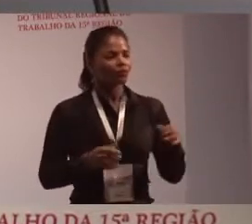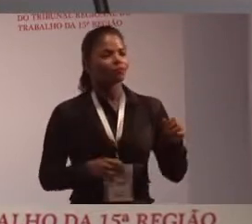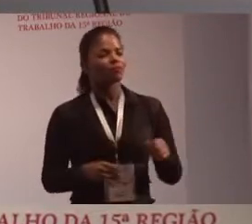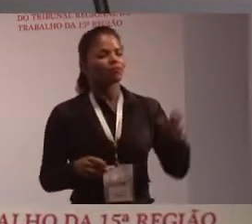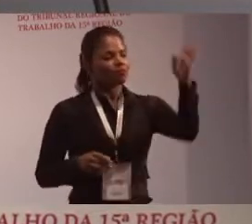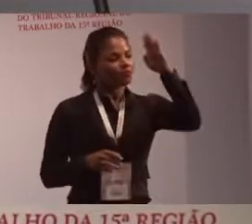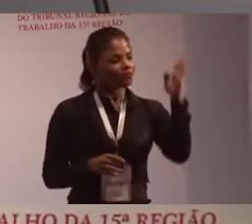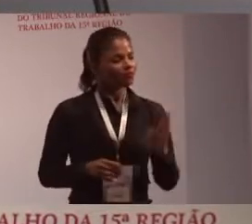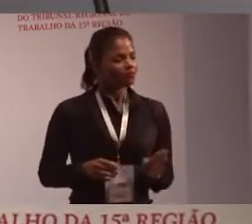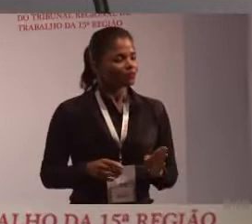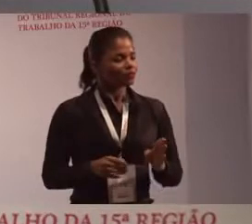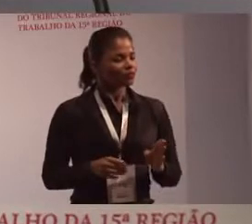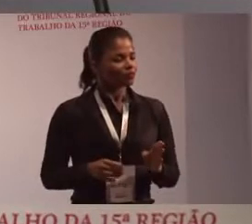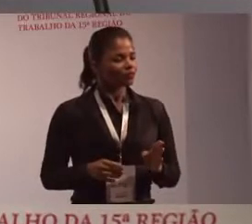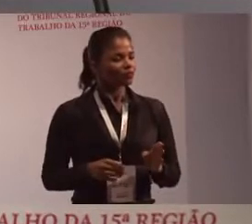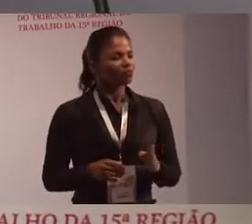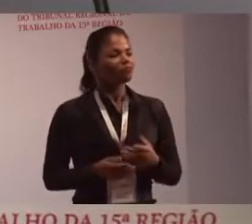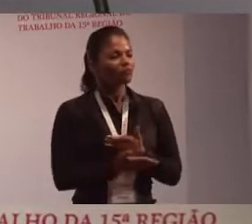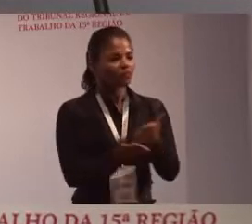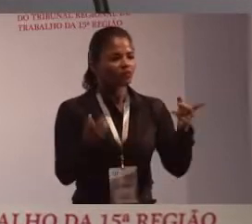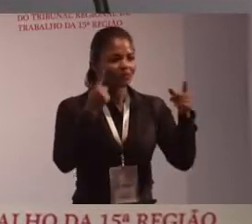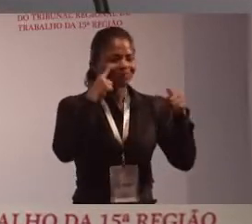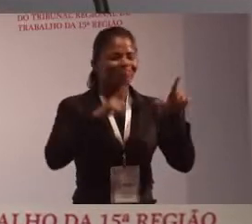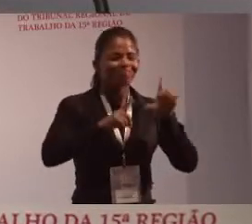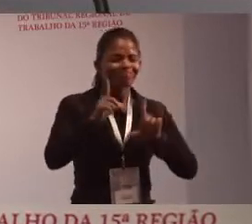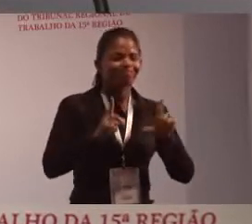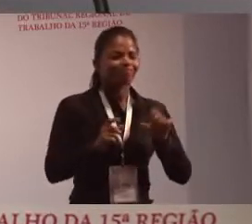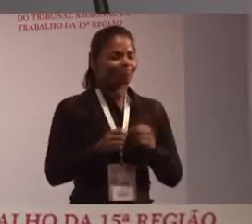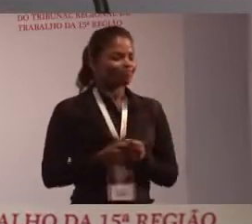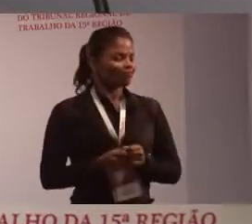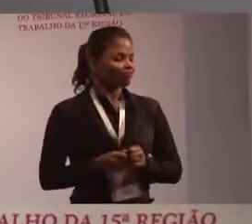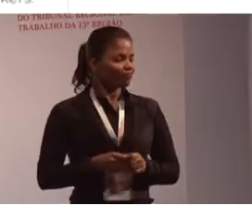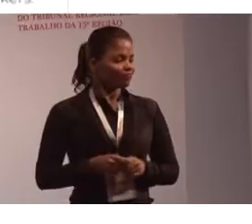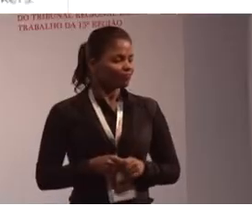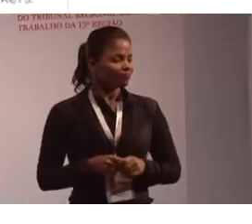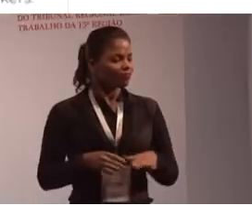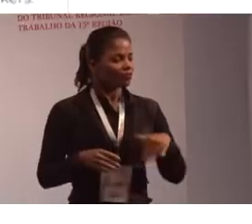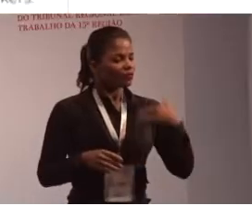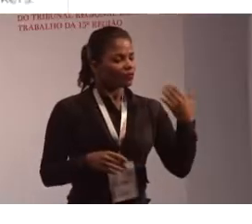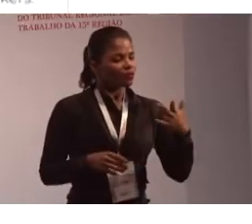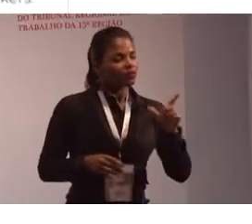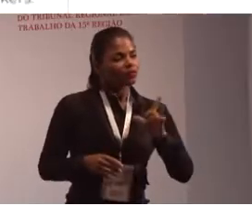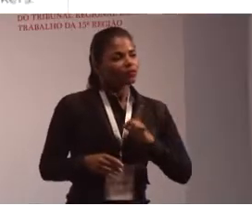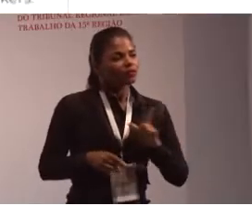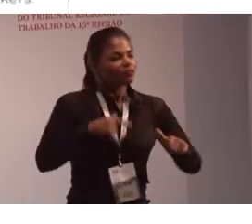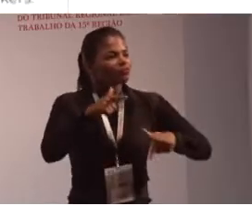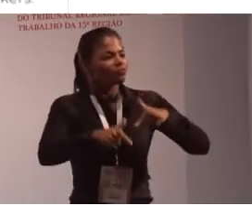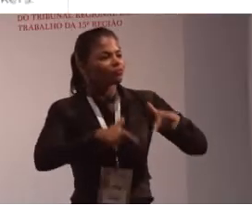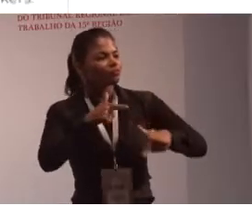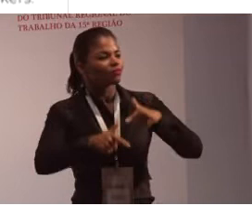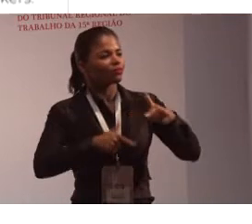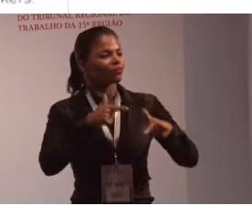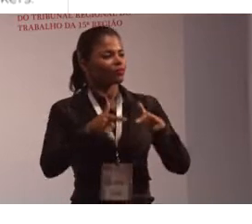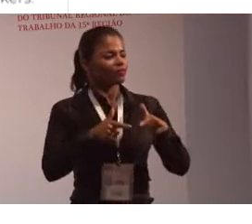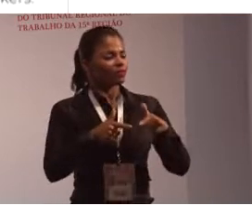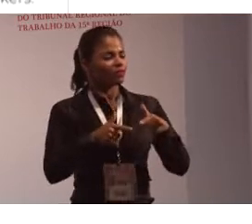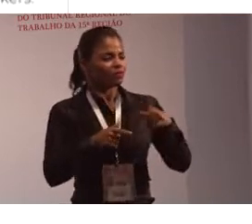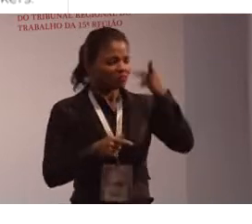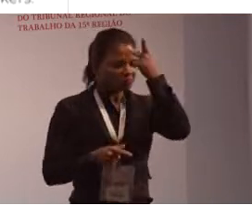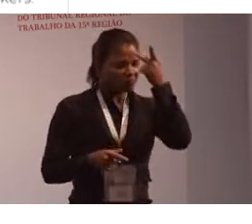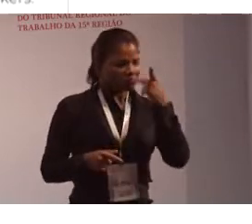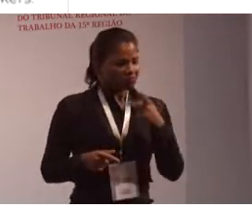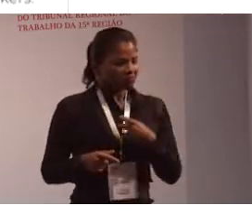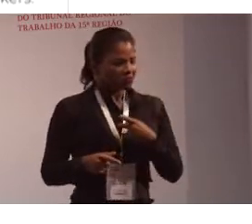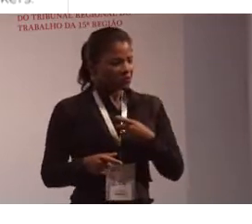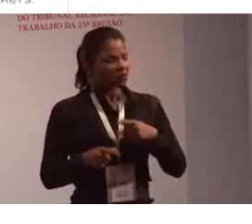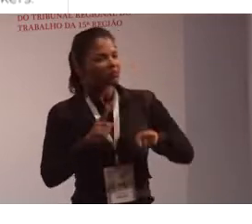Brasil e que eu recomendo que vocês assistam. E aí, quando eu tenho esse tipo de trabalho não padronizado, que é um trabalho de